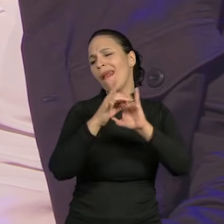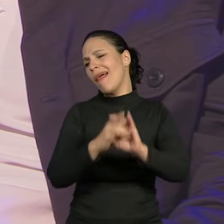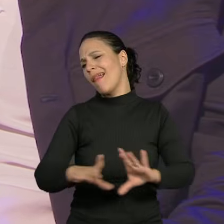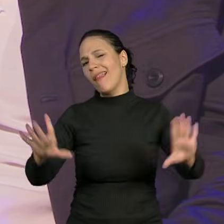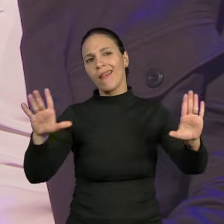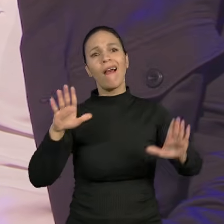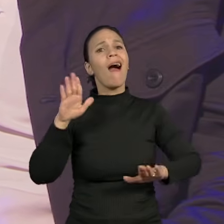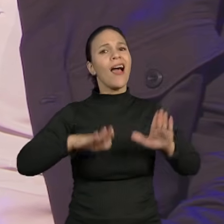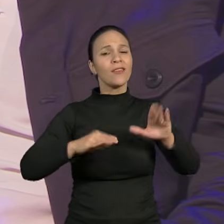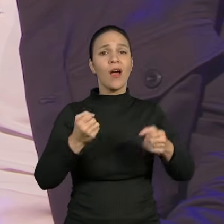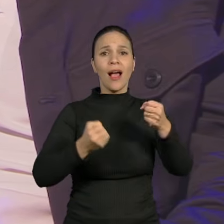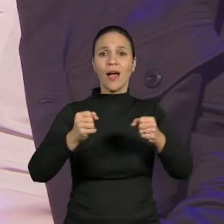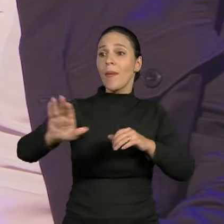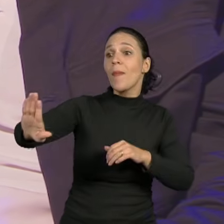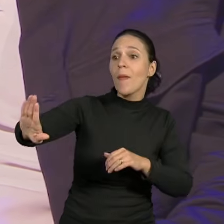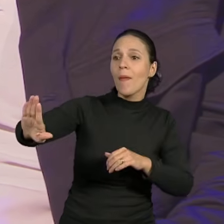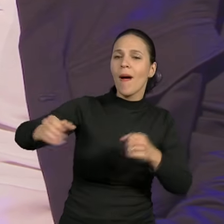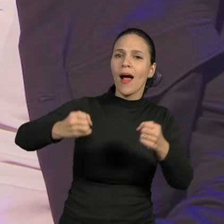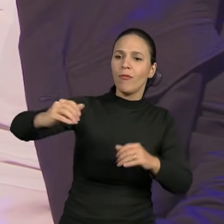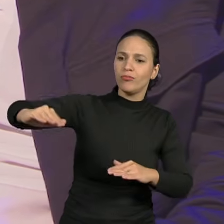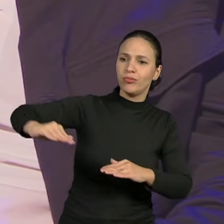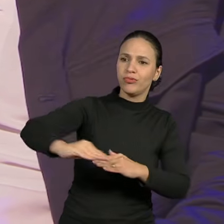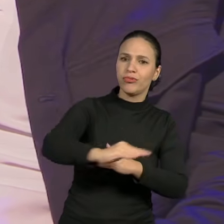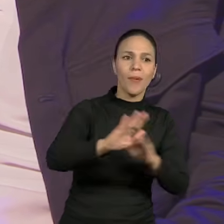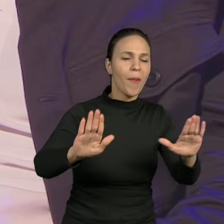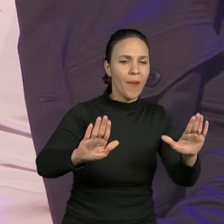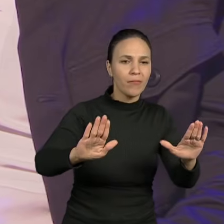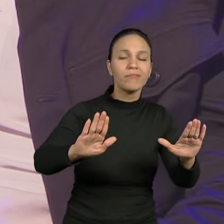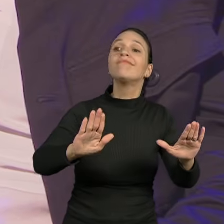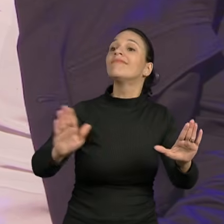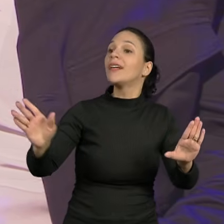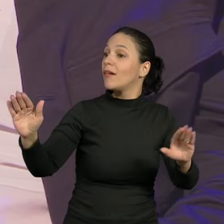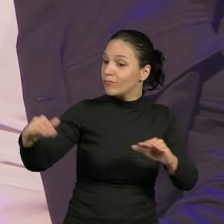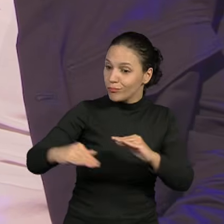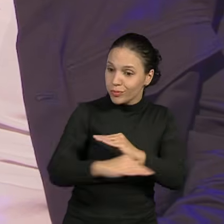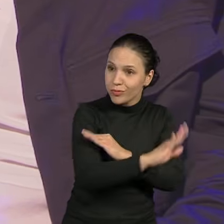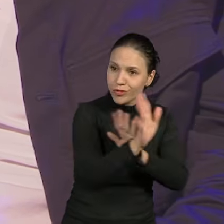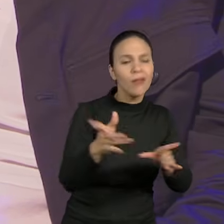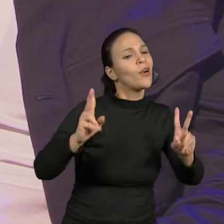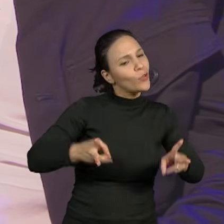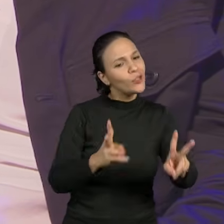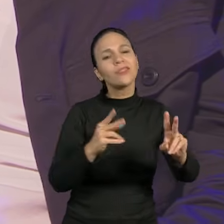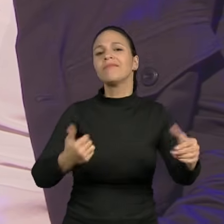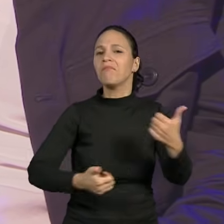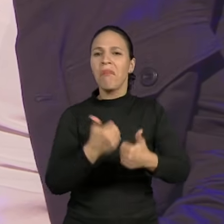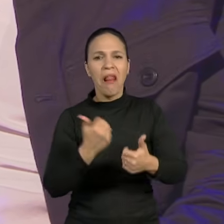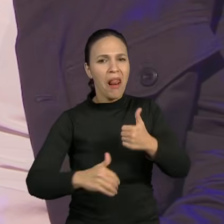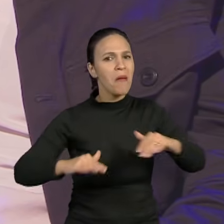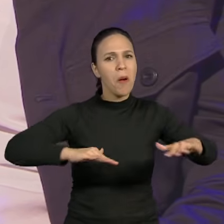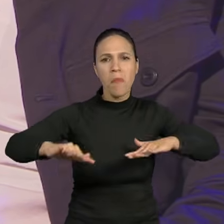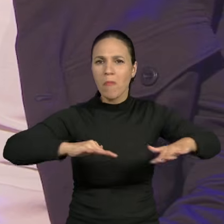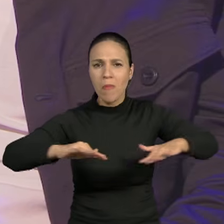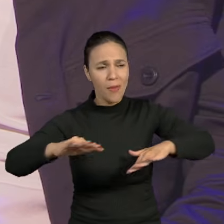vez em quando passava um carro para o jogo, sabe? Aquela coisa. Então foi uma infância muito feliz